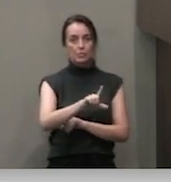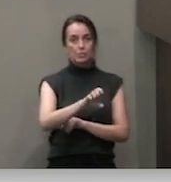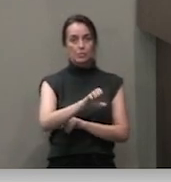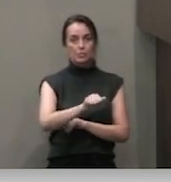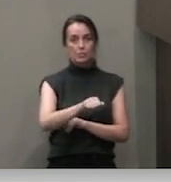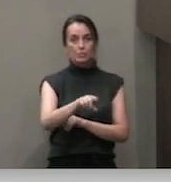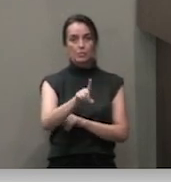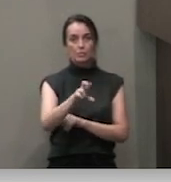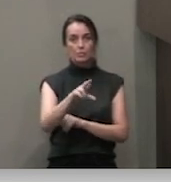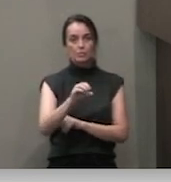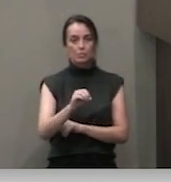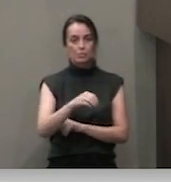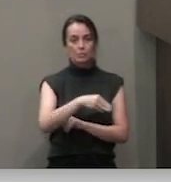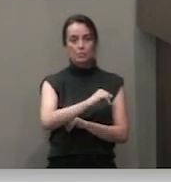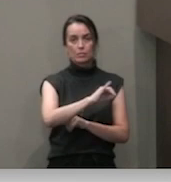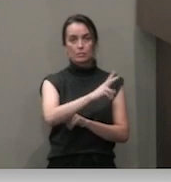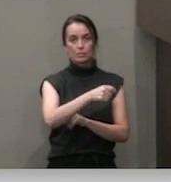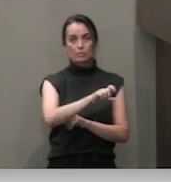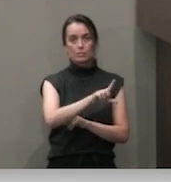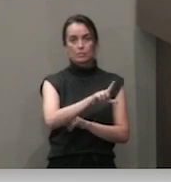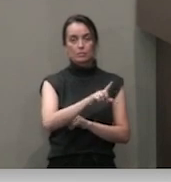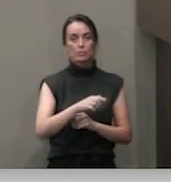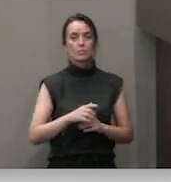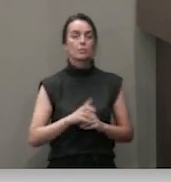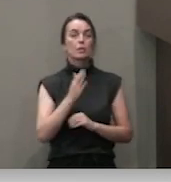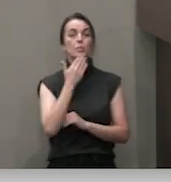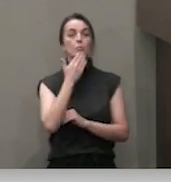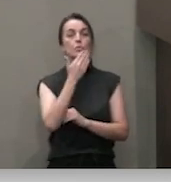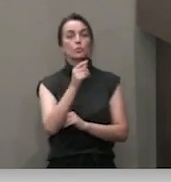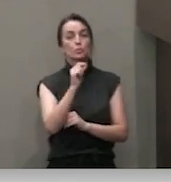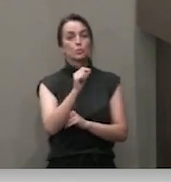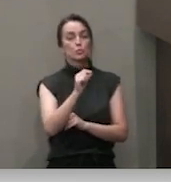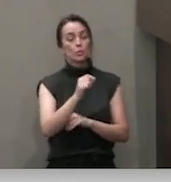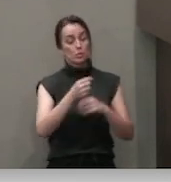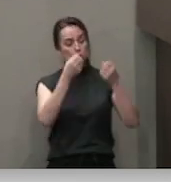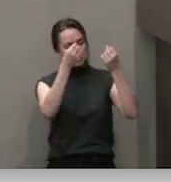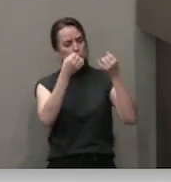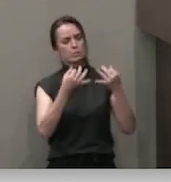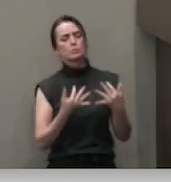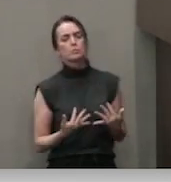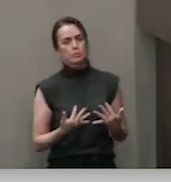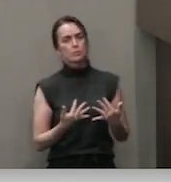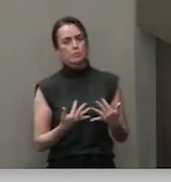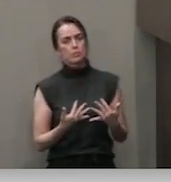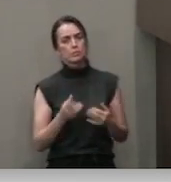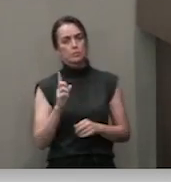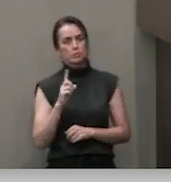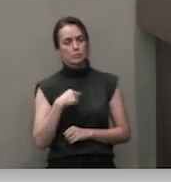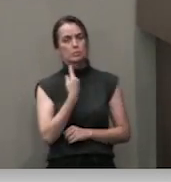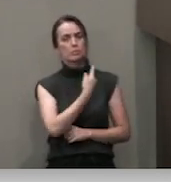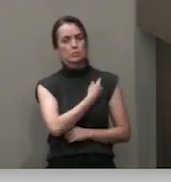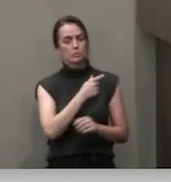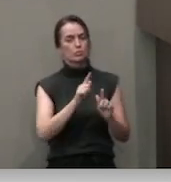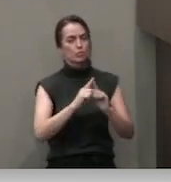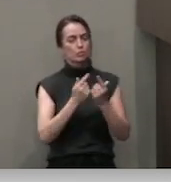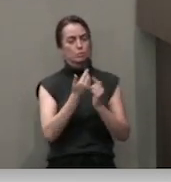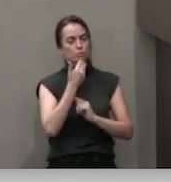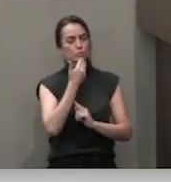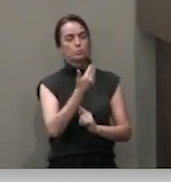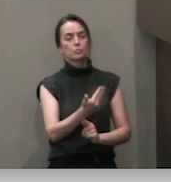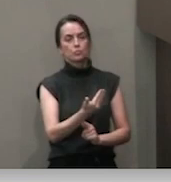e solicitamos assim uma um esclarecimento ao nosso gest que está à